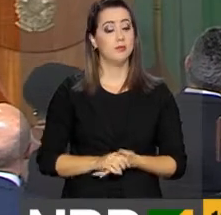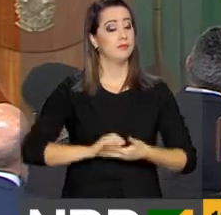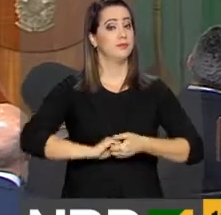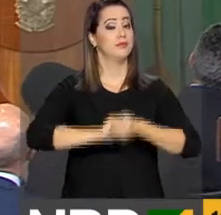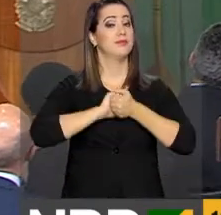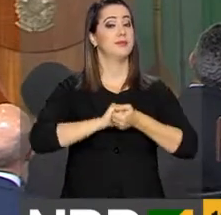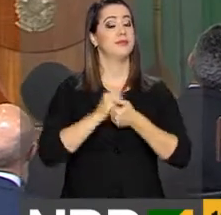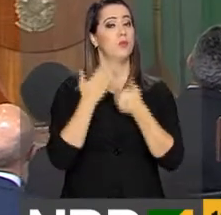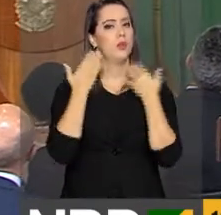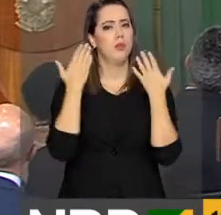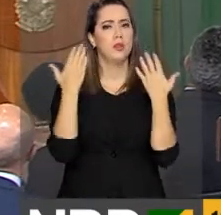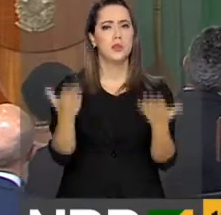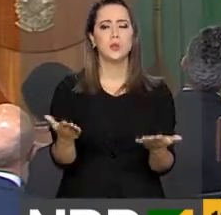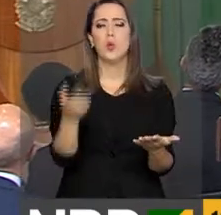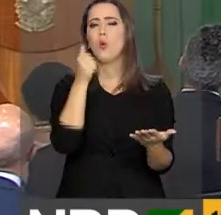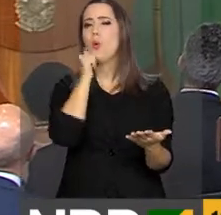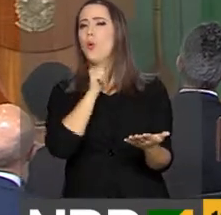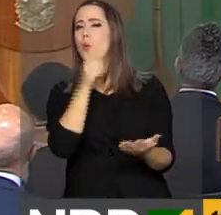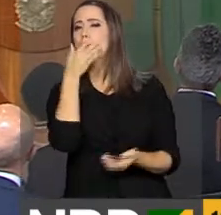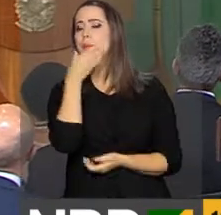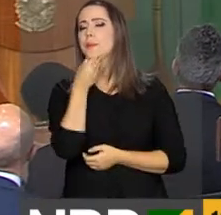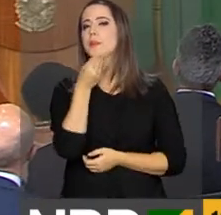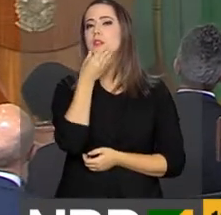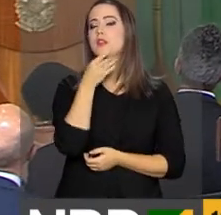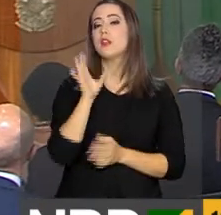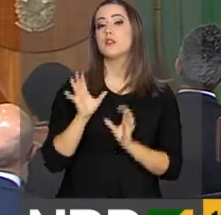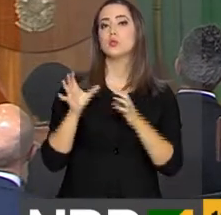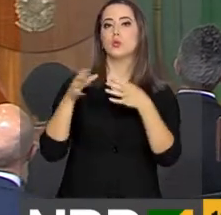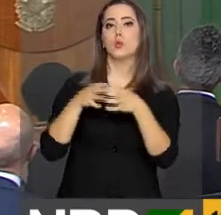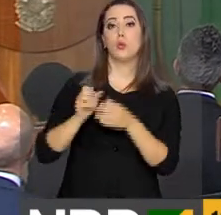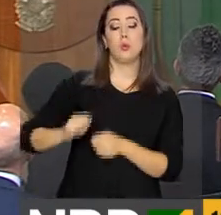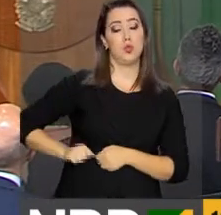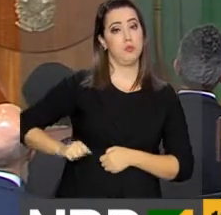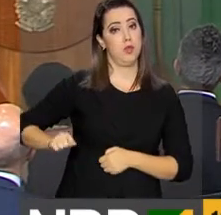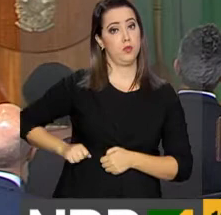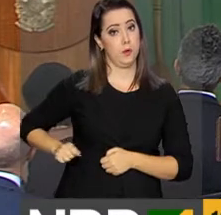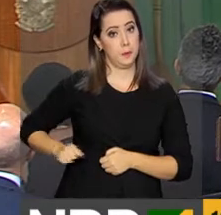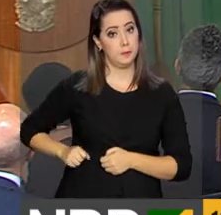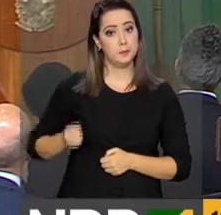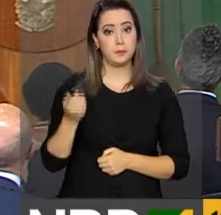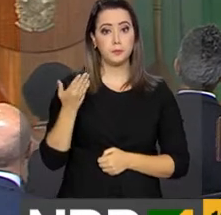Cumprimentar os senhores e senhoras do corpo diplomático,